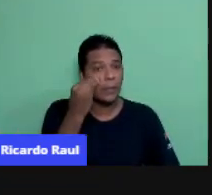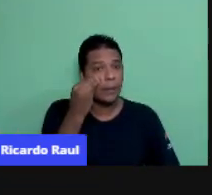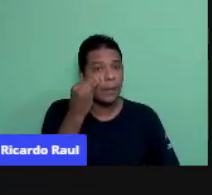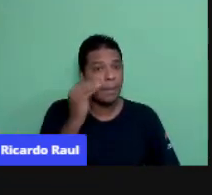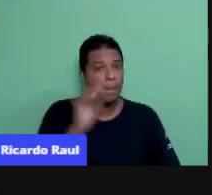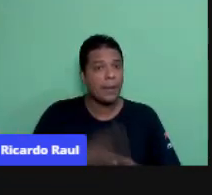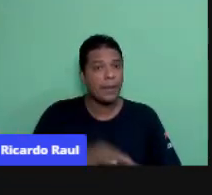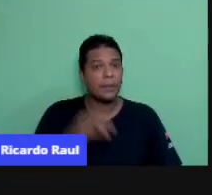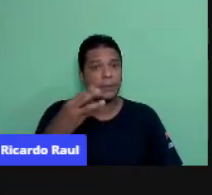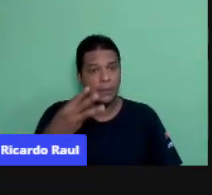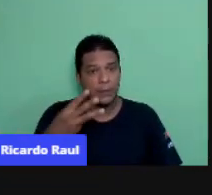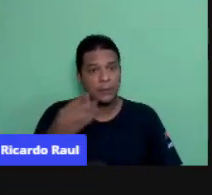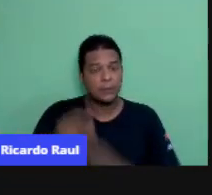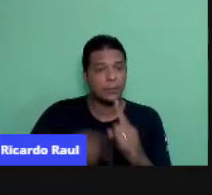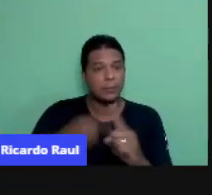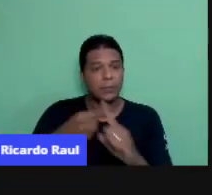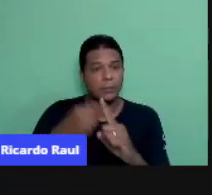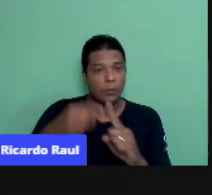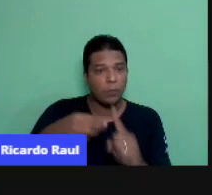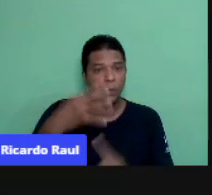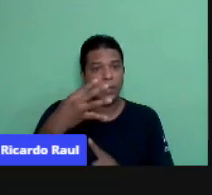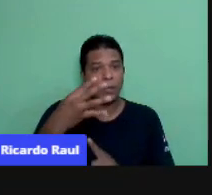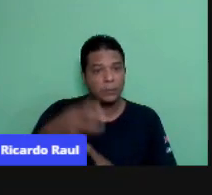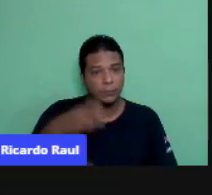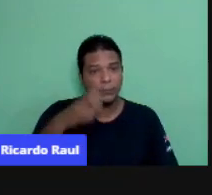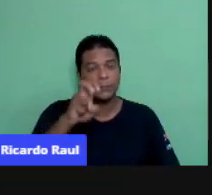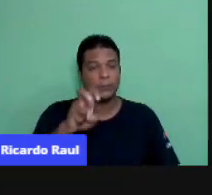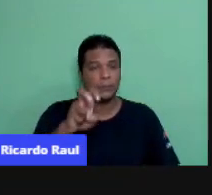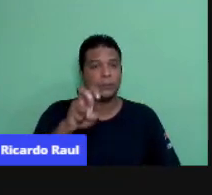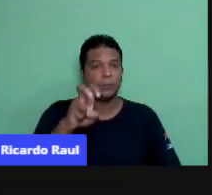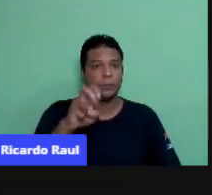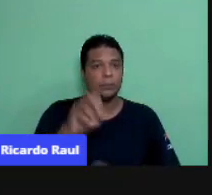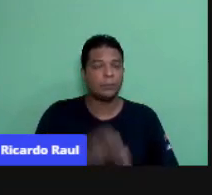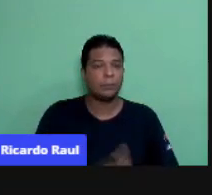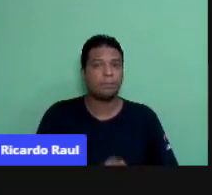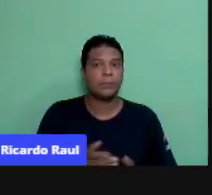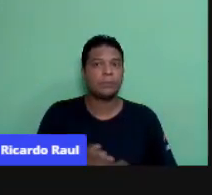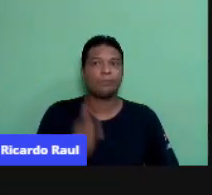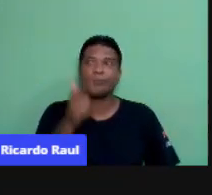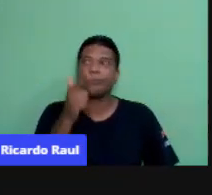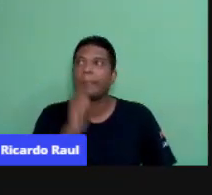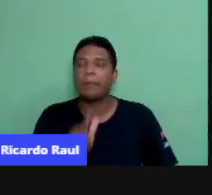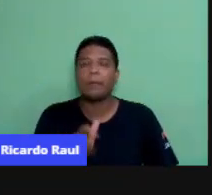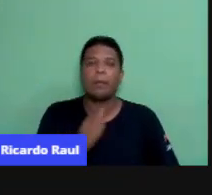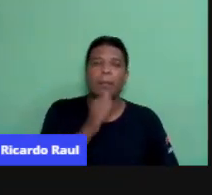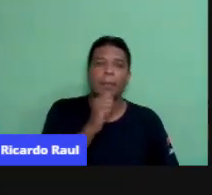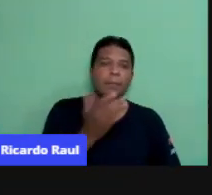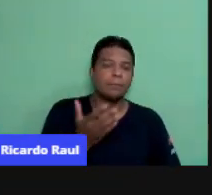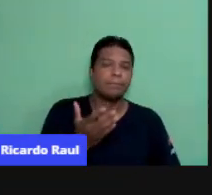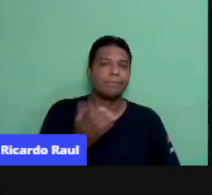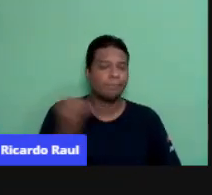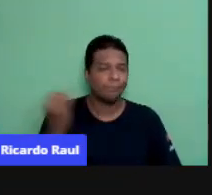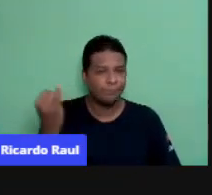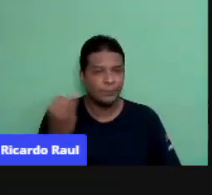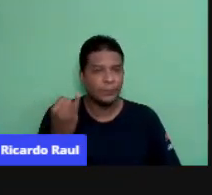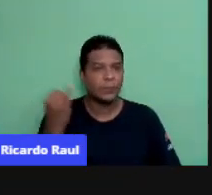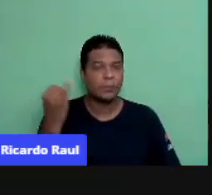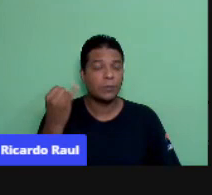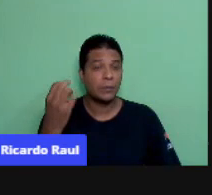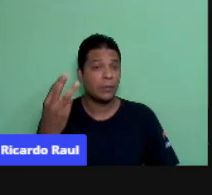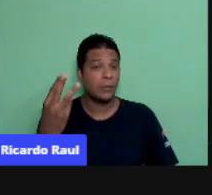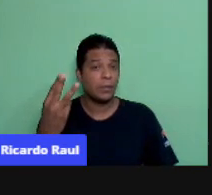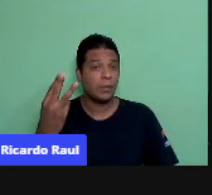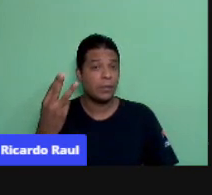3. E depois mais 4, depois mais 5. Mas eu não consigo. Não faz mal. O importante é que 3